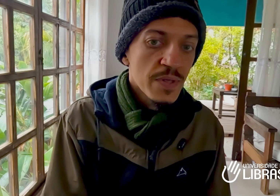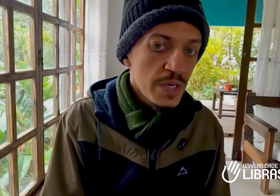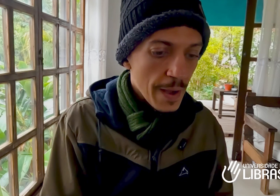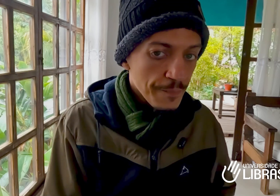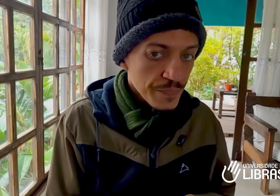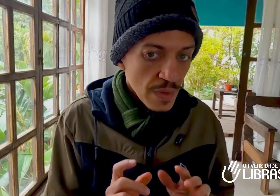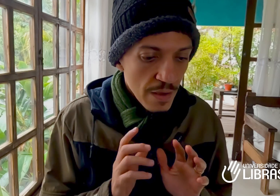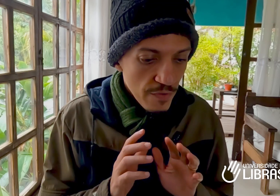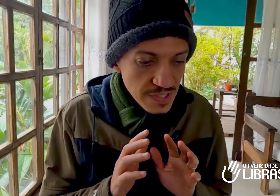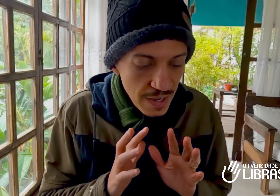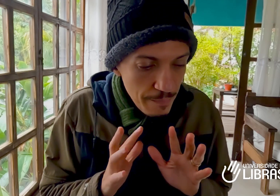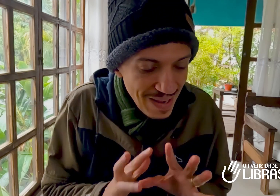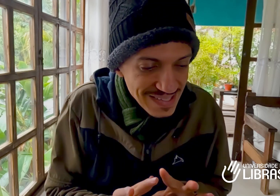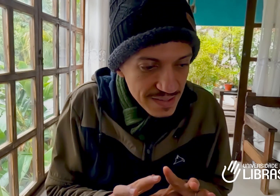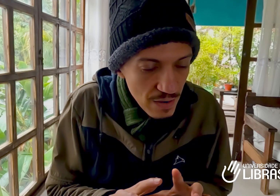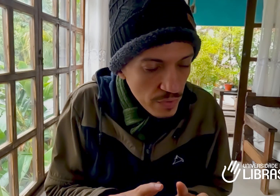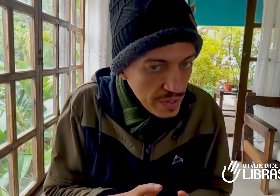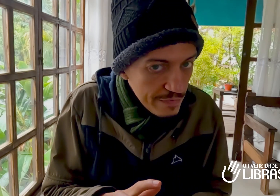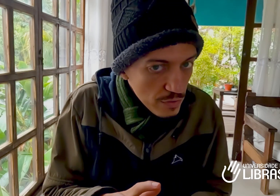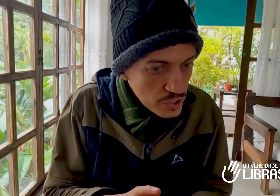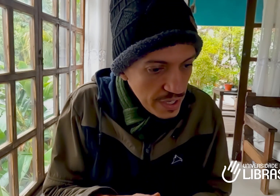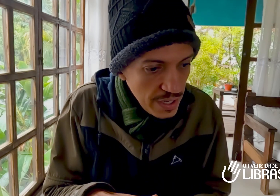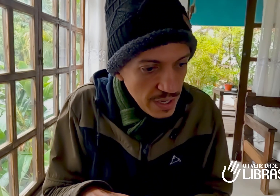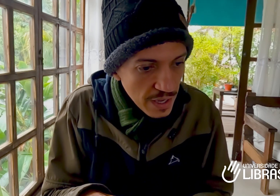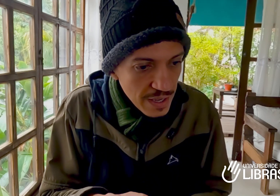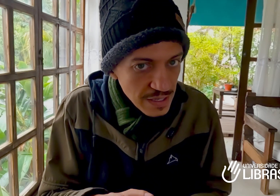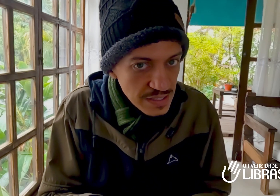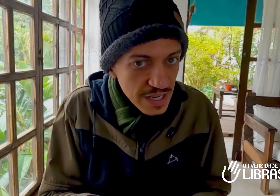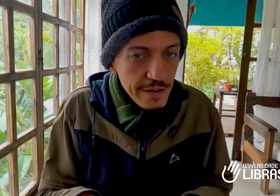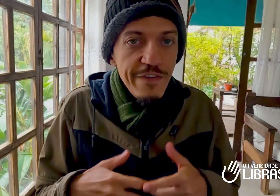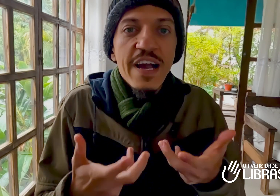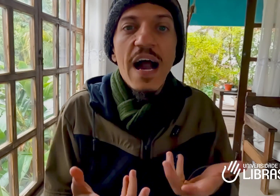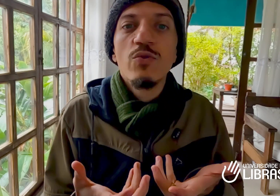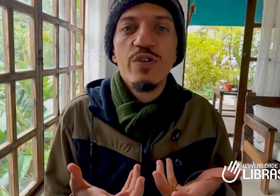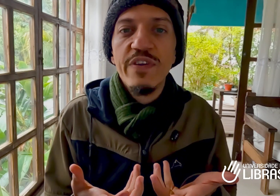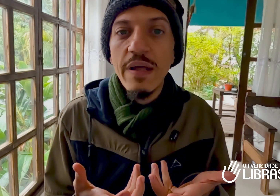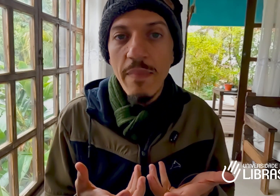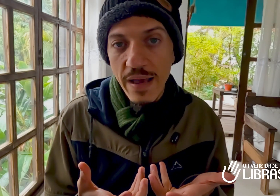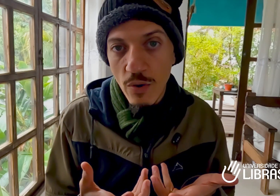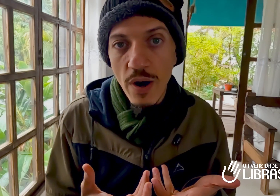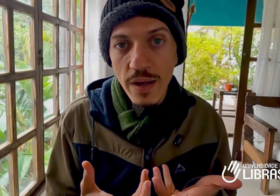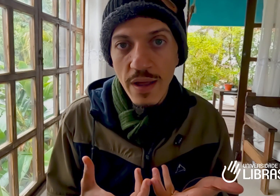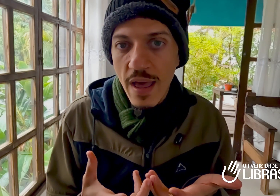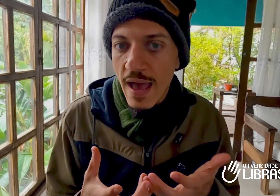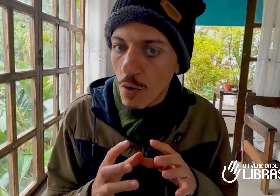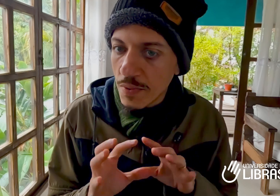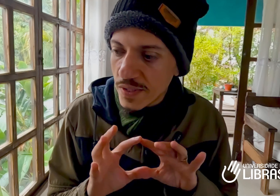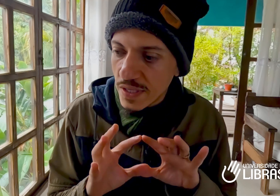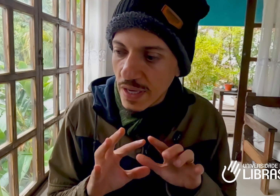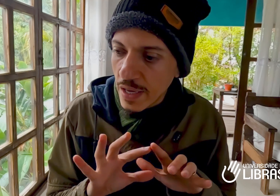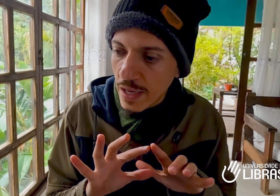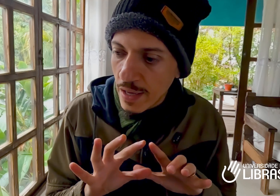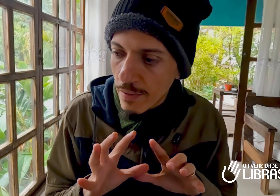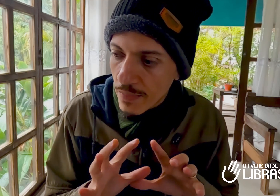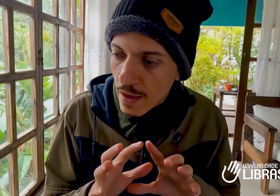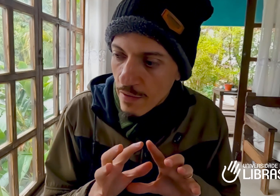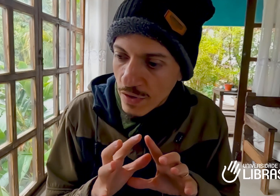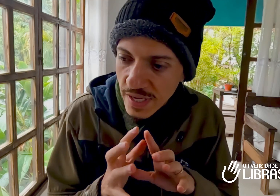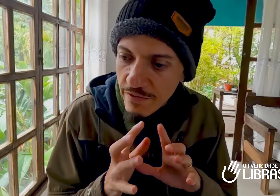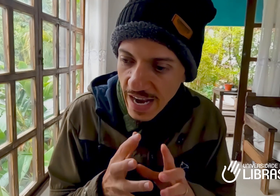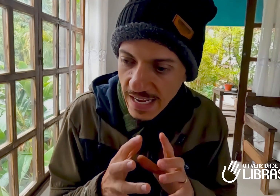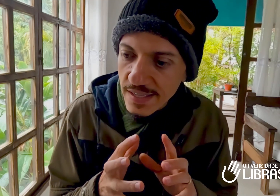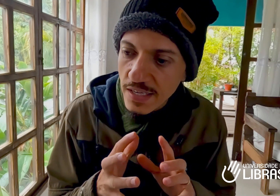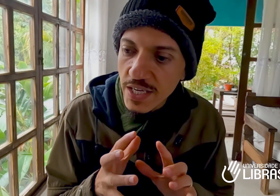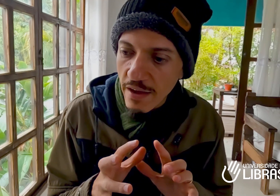Libras. Que é, você passa a ter um nível de significado de vida maior. É como se